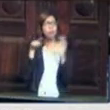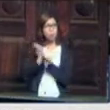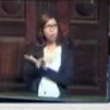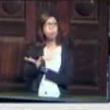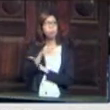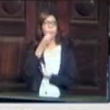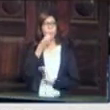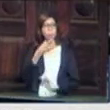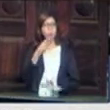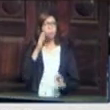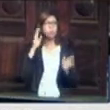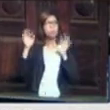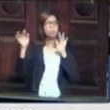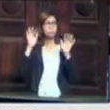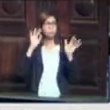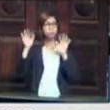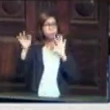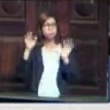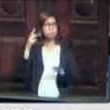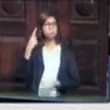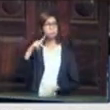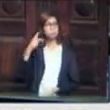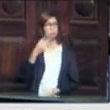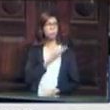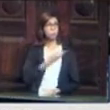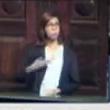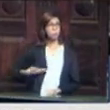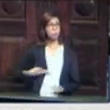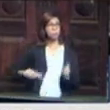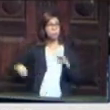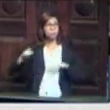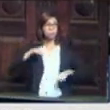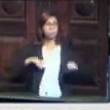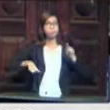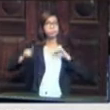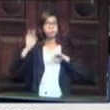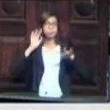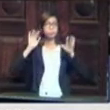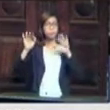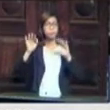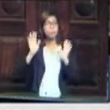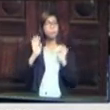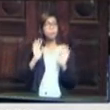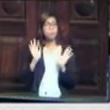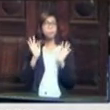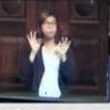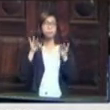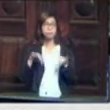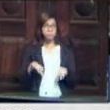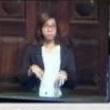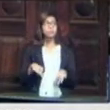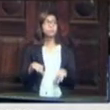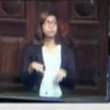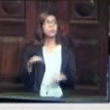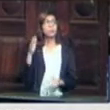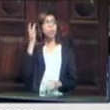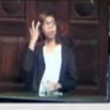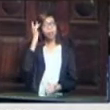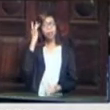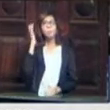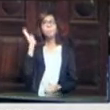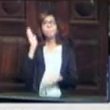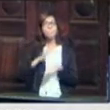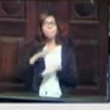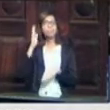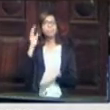ser feita aos gestores do Poder Executivo. Mas, para terminar, eu quero dizer que talvez a face mais